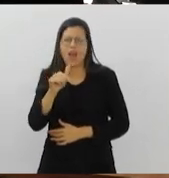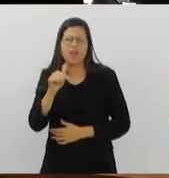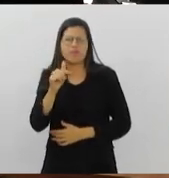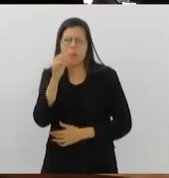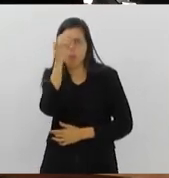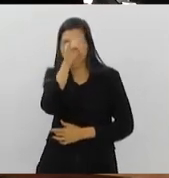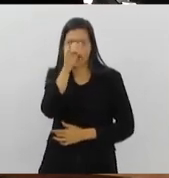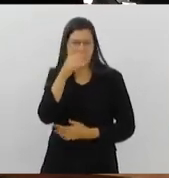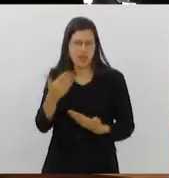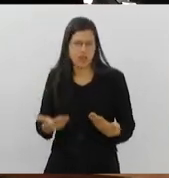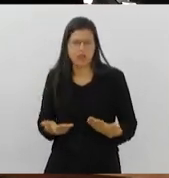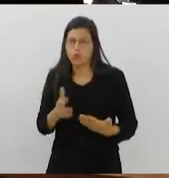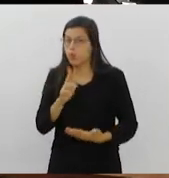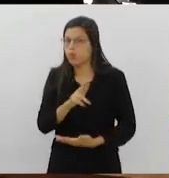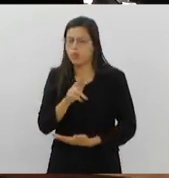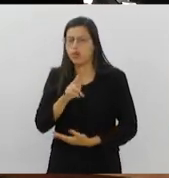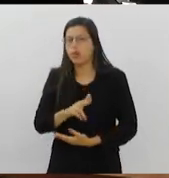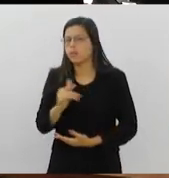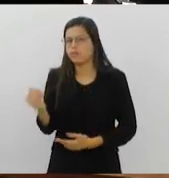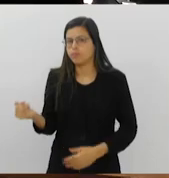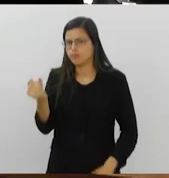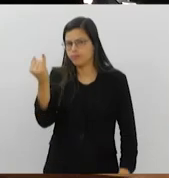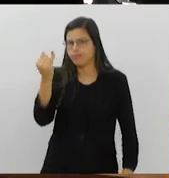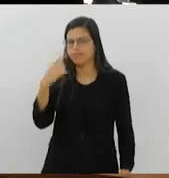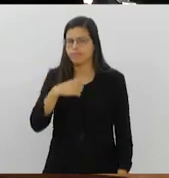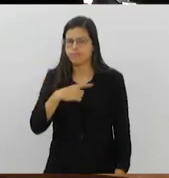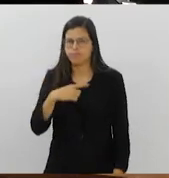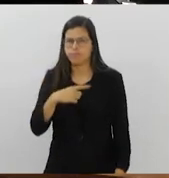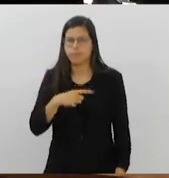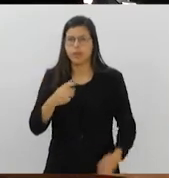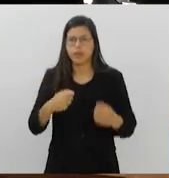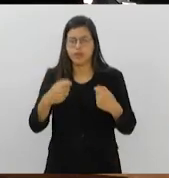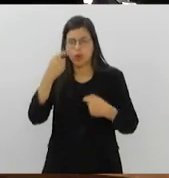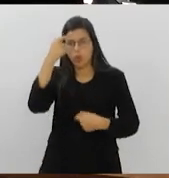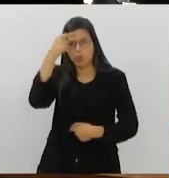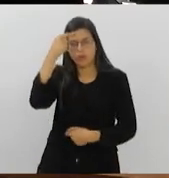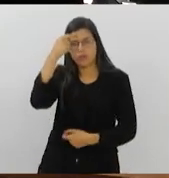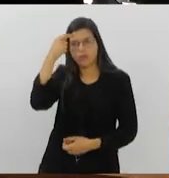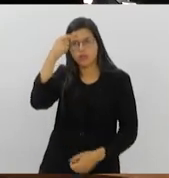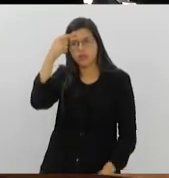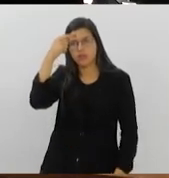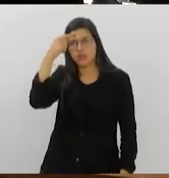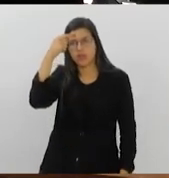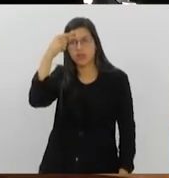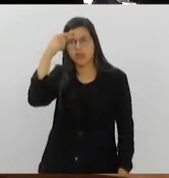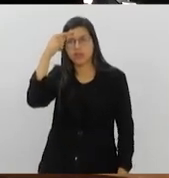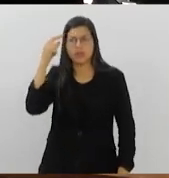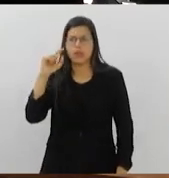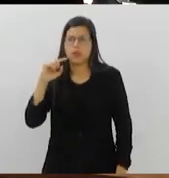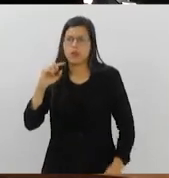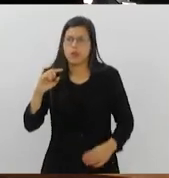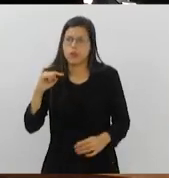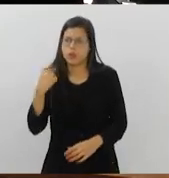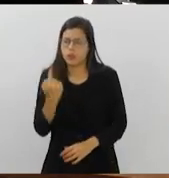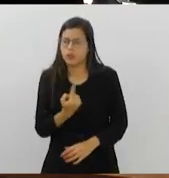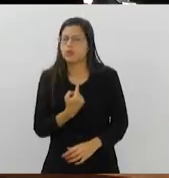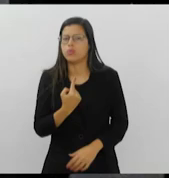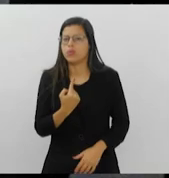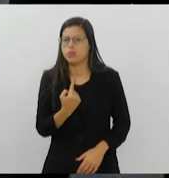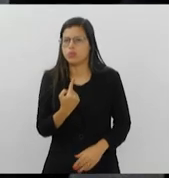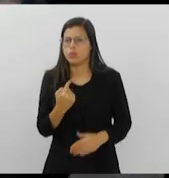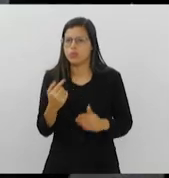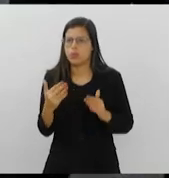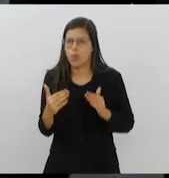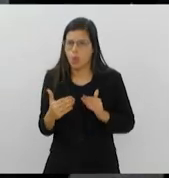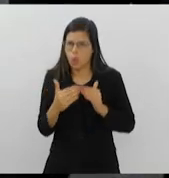muito importante. Portanto, ter consciência para isso, Vossa Excelência foi no ponto e nós todos nos associamos